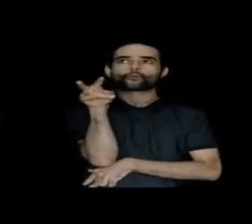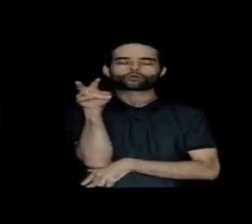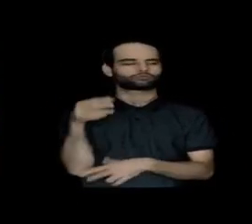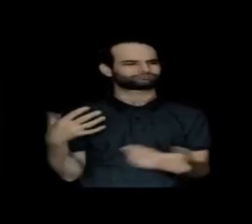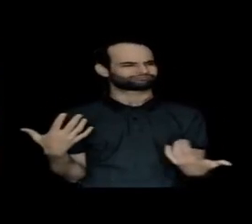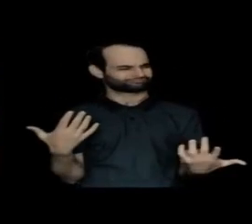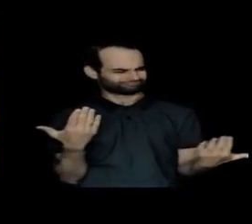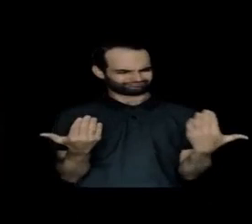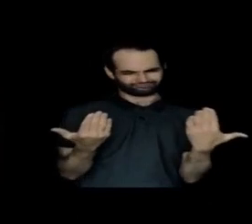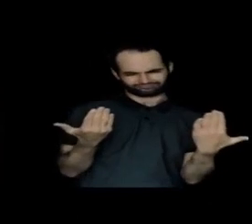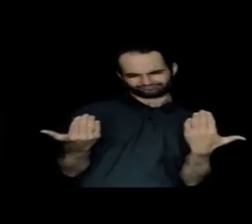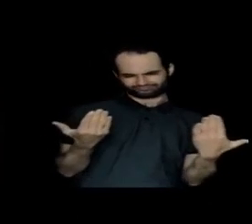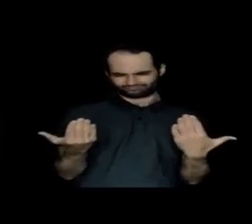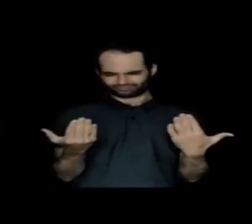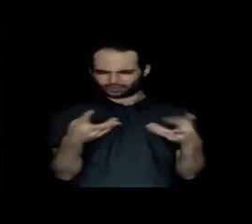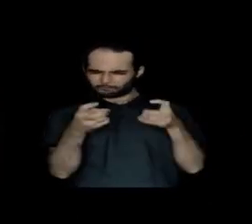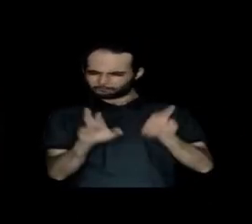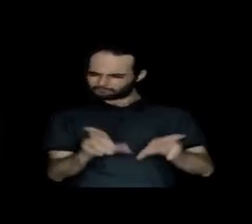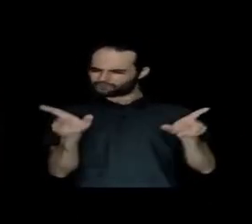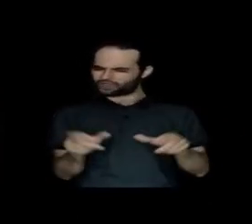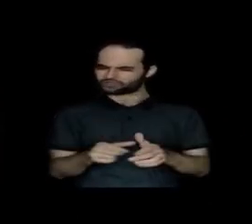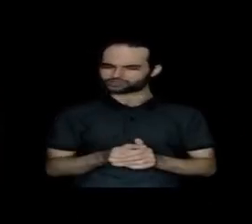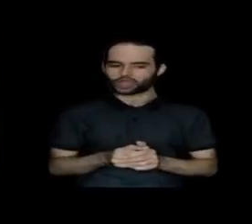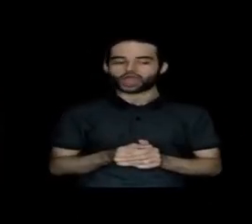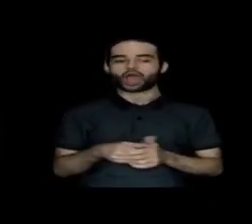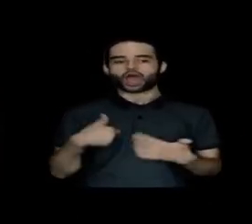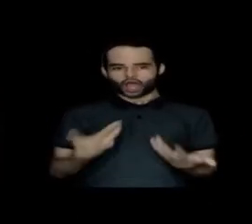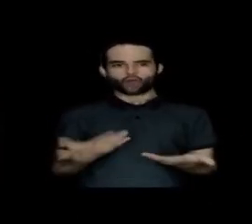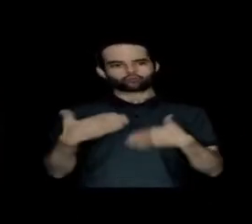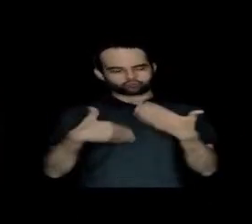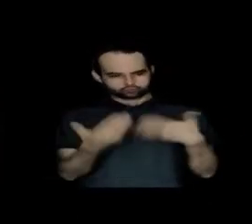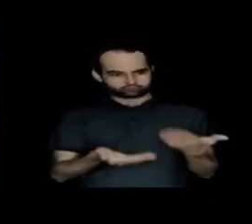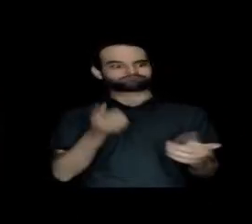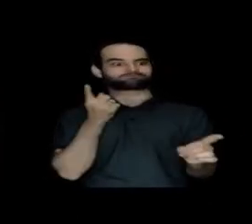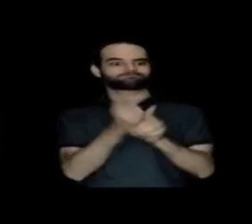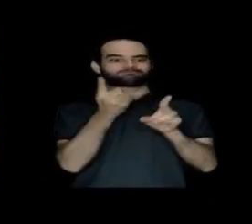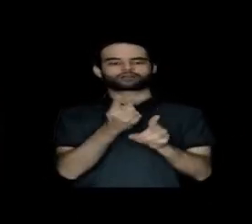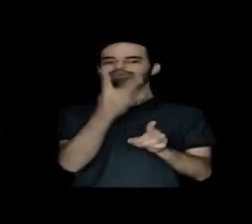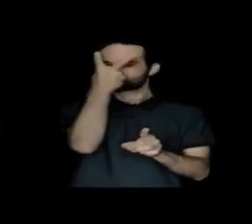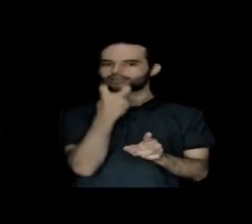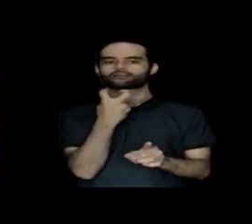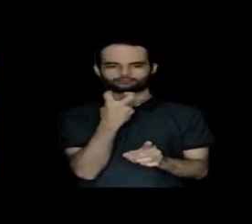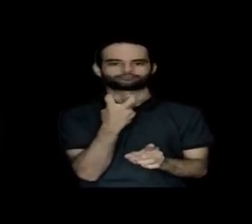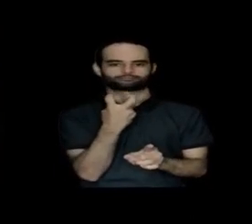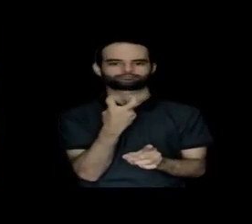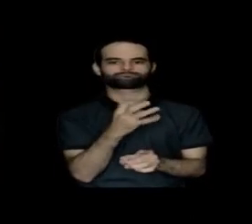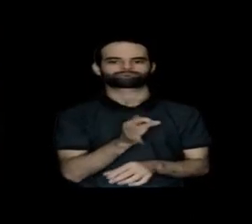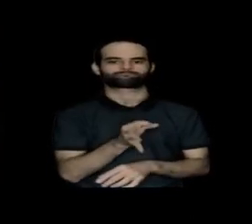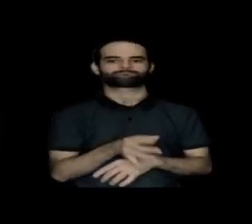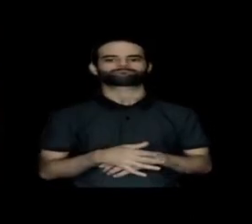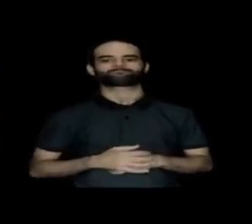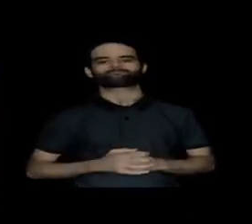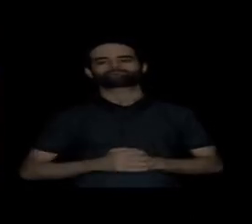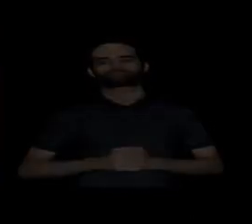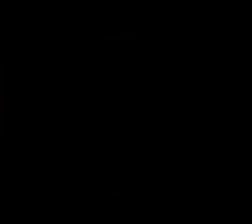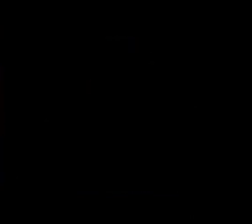nada. Então eu comecei a perceber que havia algo diferente, e aí foi a cegueira primeira a ser